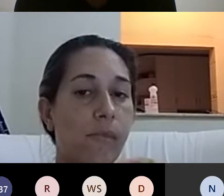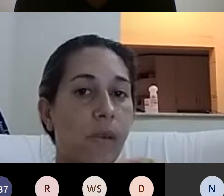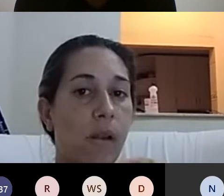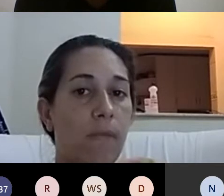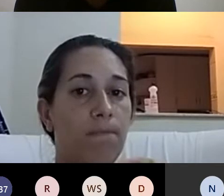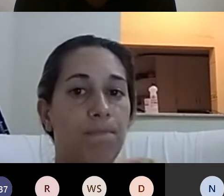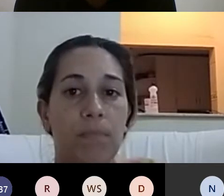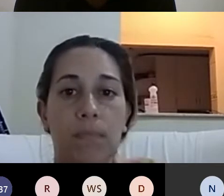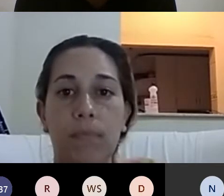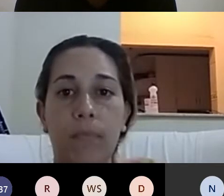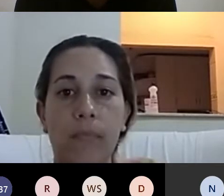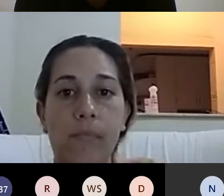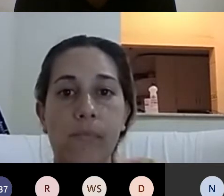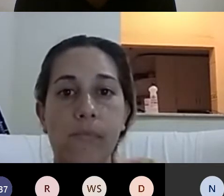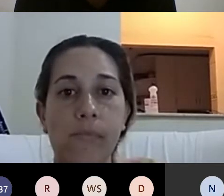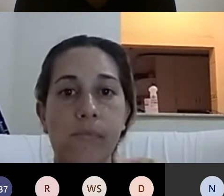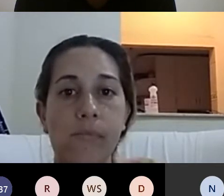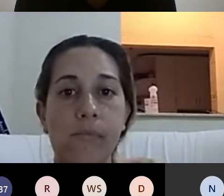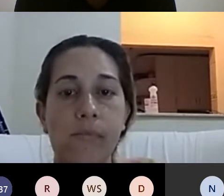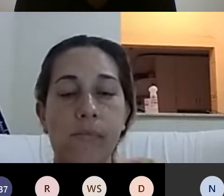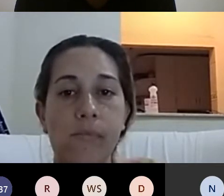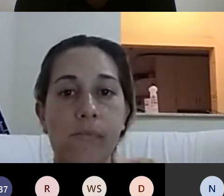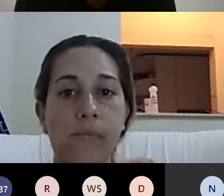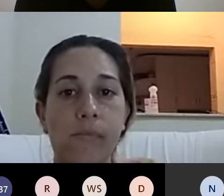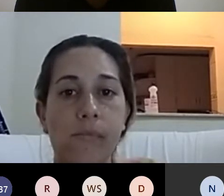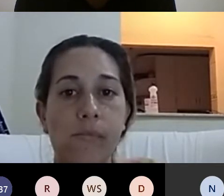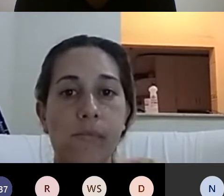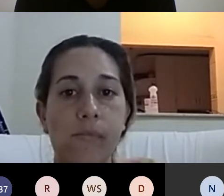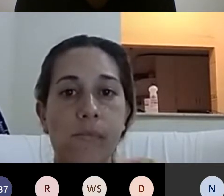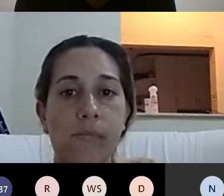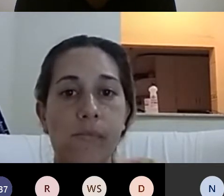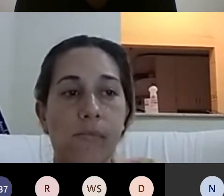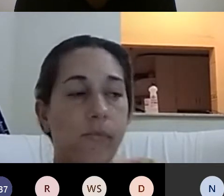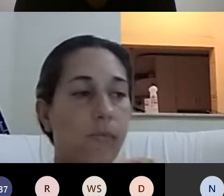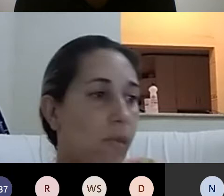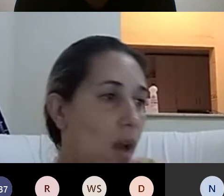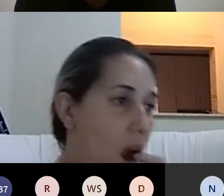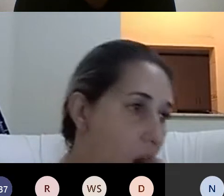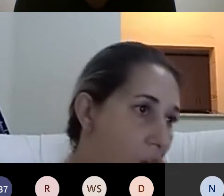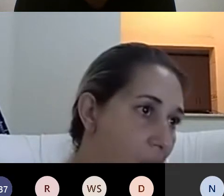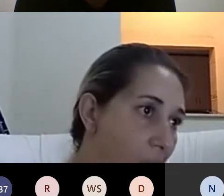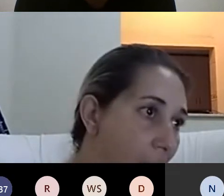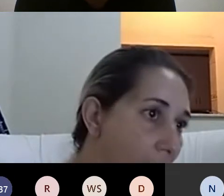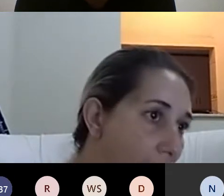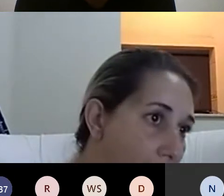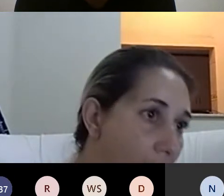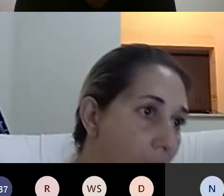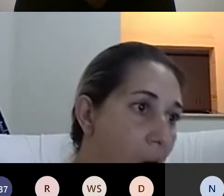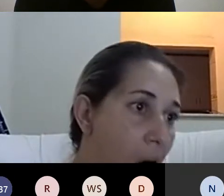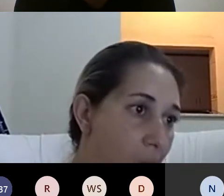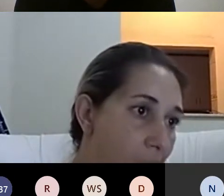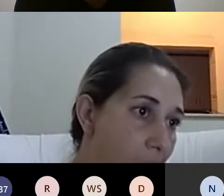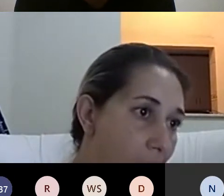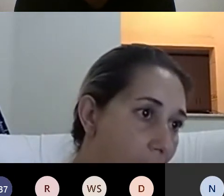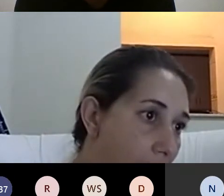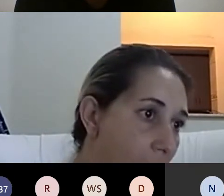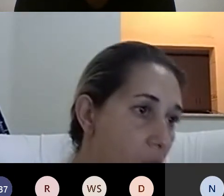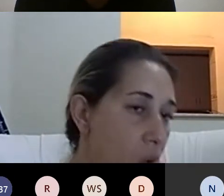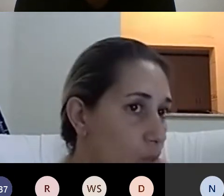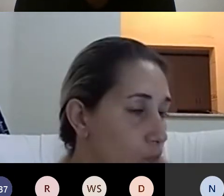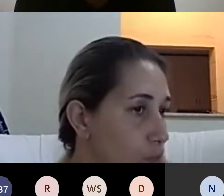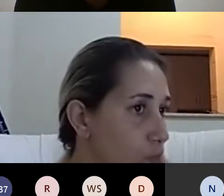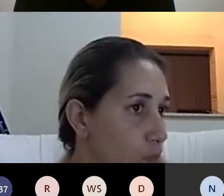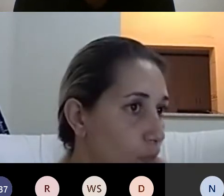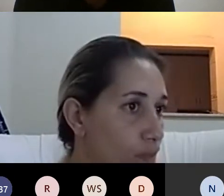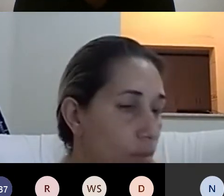o 8, mas eu vou considerar aí algum tópico, eu vou publicar na unidade, sempre